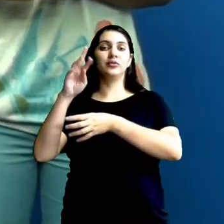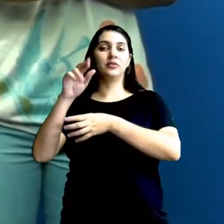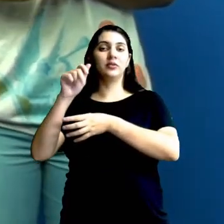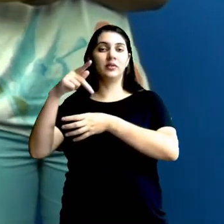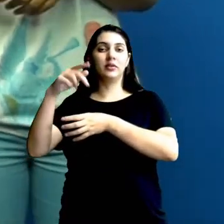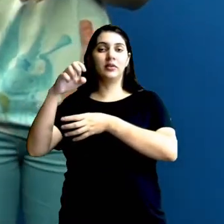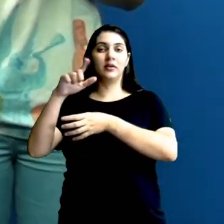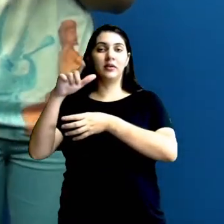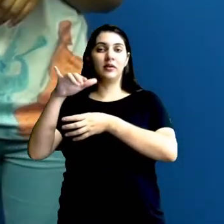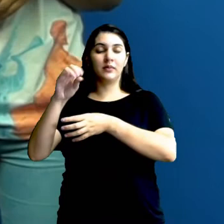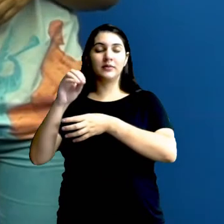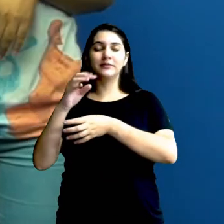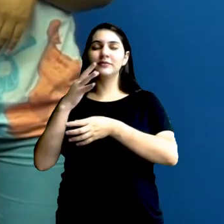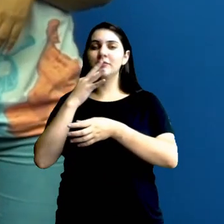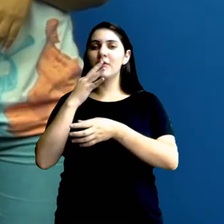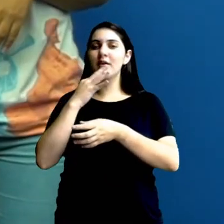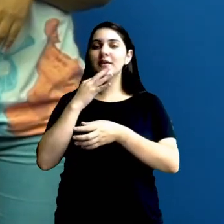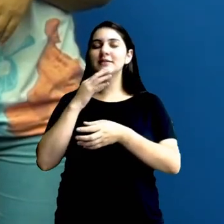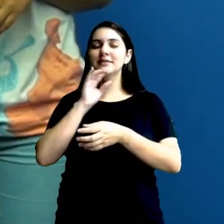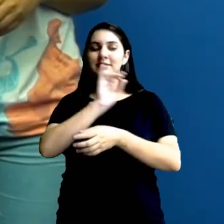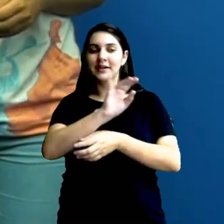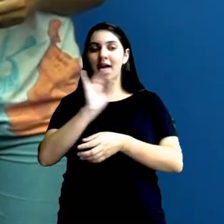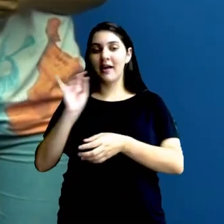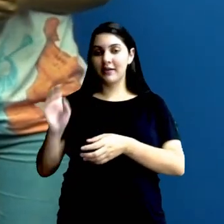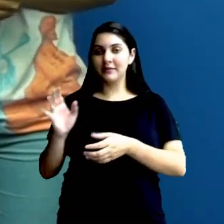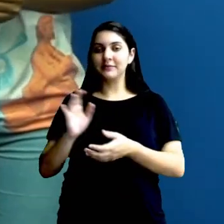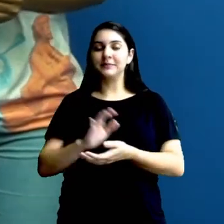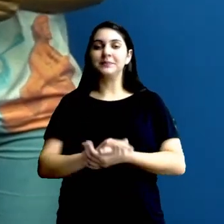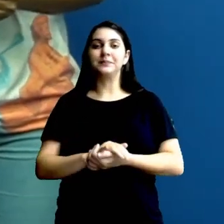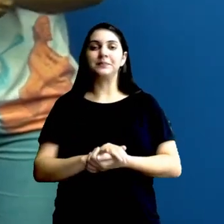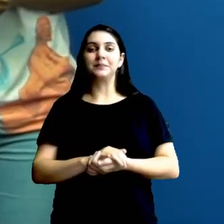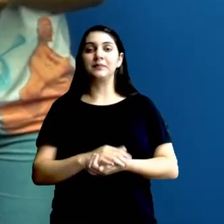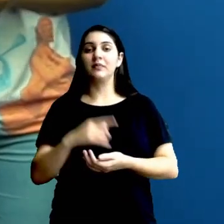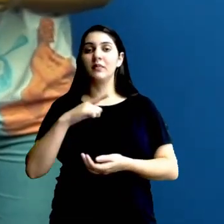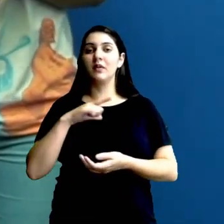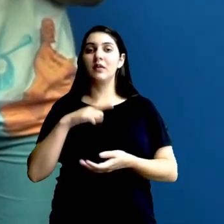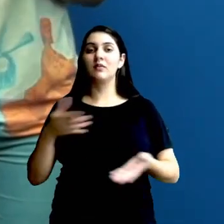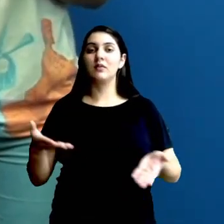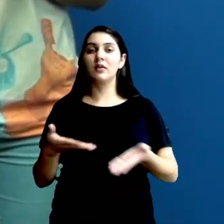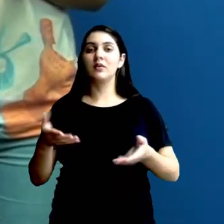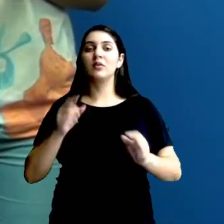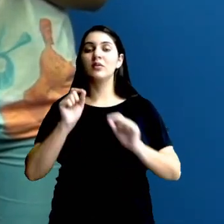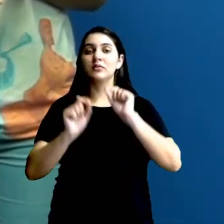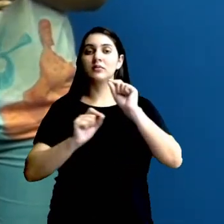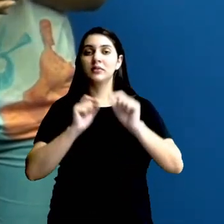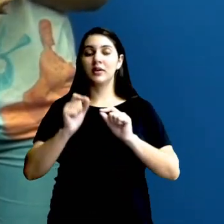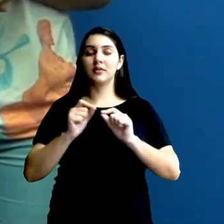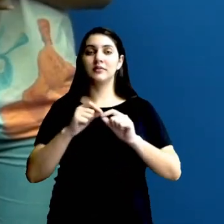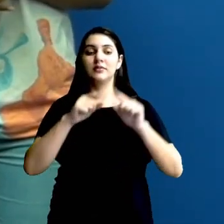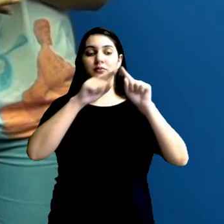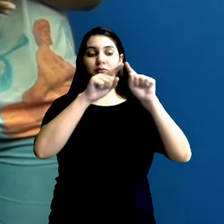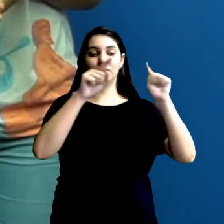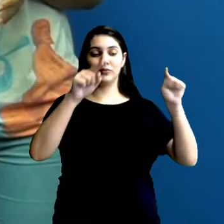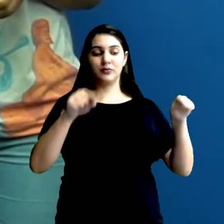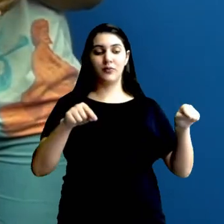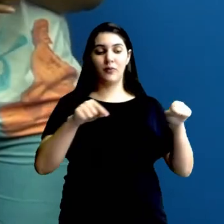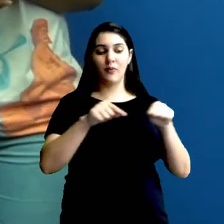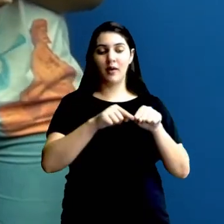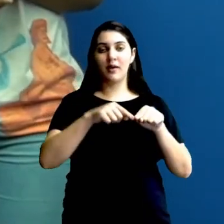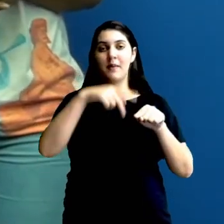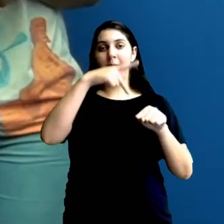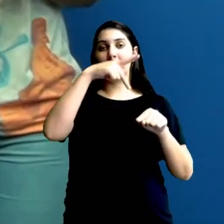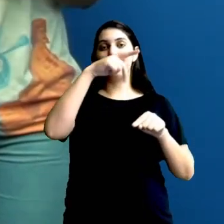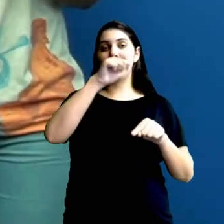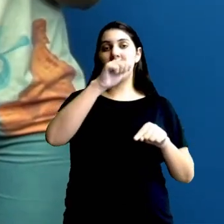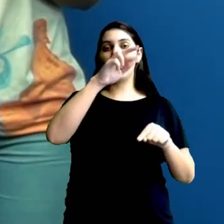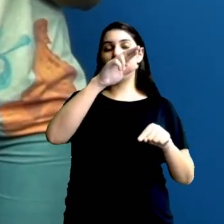Vamos conhecer um pouquinho cada um? Vamos lá. Eu tenho agora, os quadriláteros